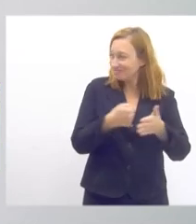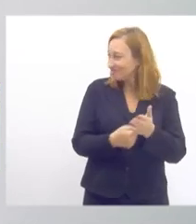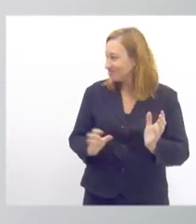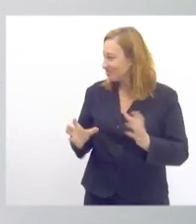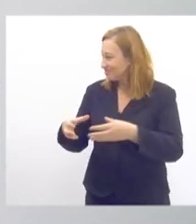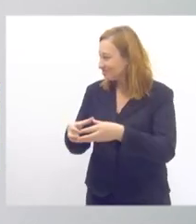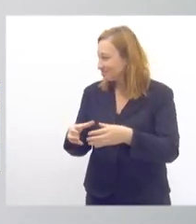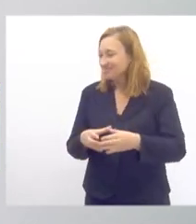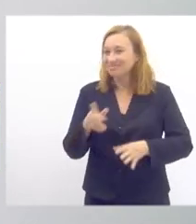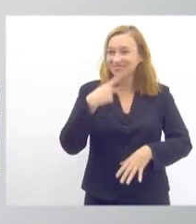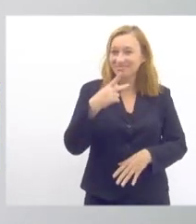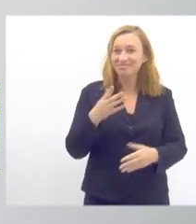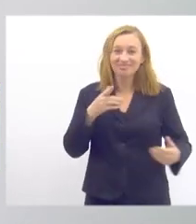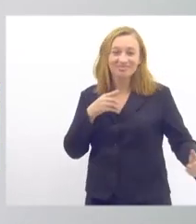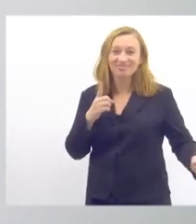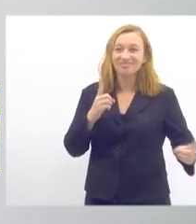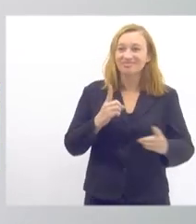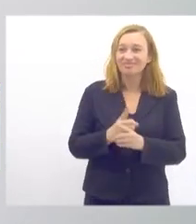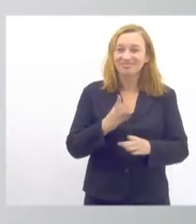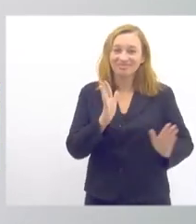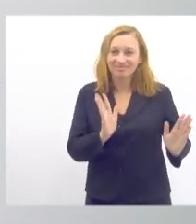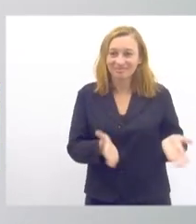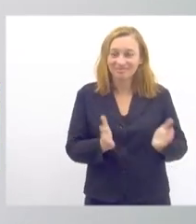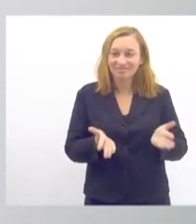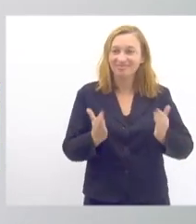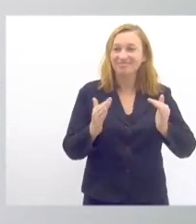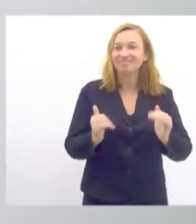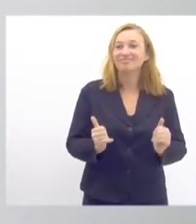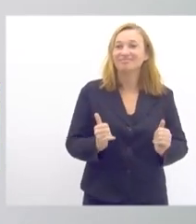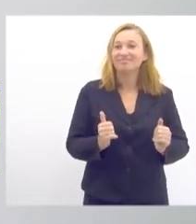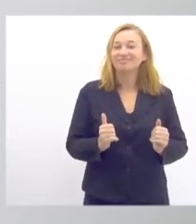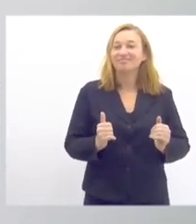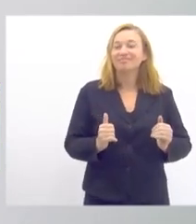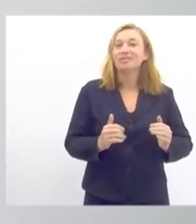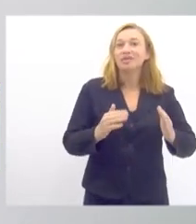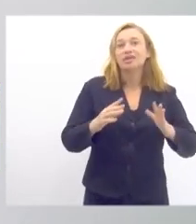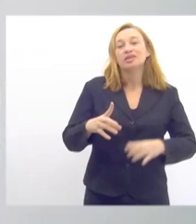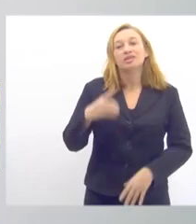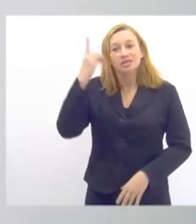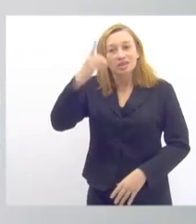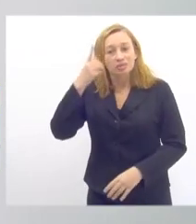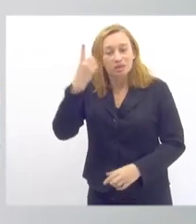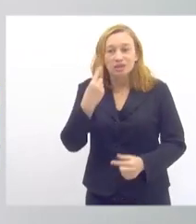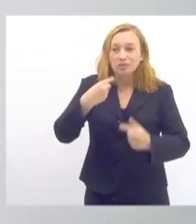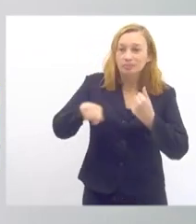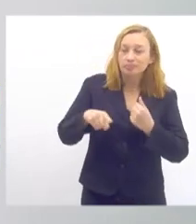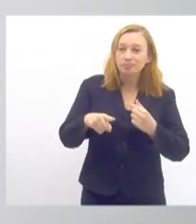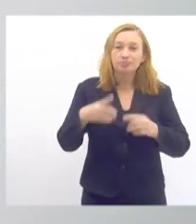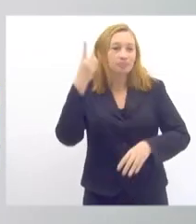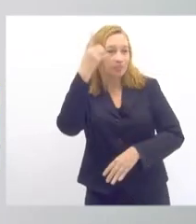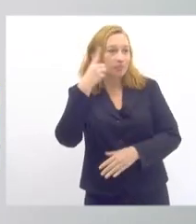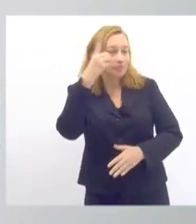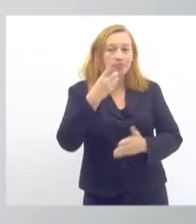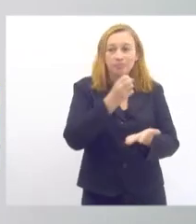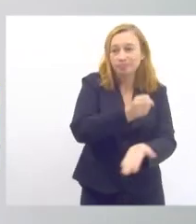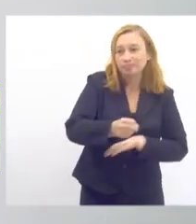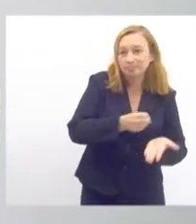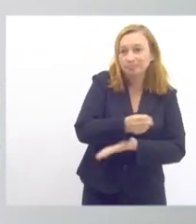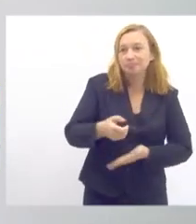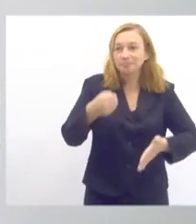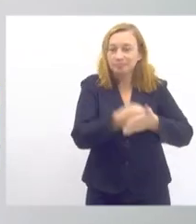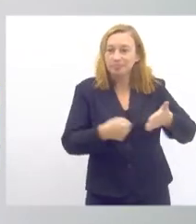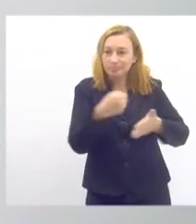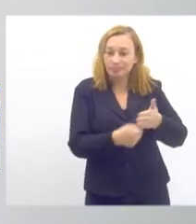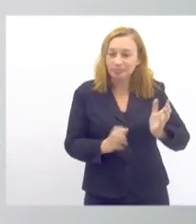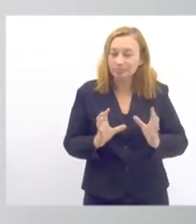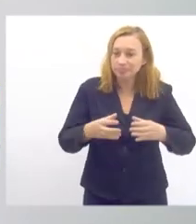dizer, vai encontrar nessa casa apoiador, tanto entre deputados de oposição quanto entre deputados da base. Essa luta pelo órgão